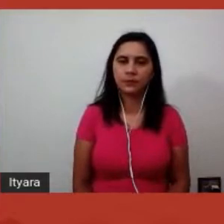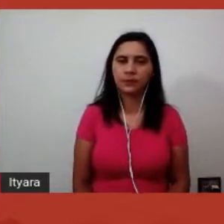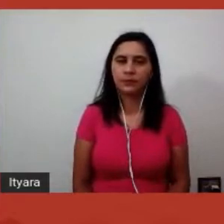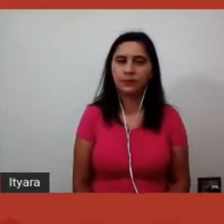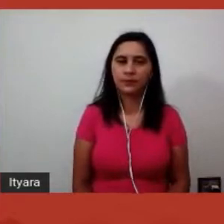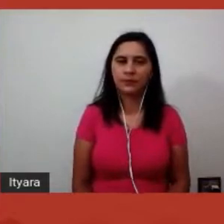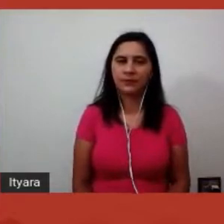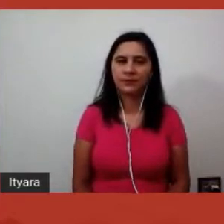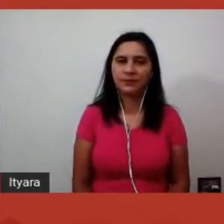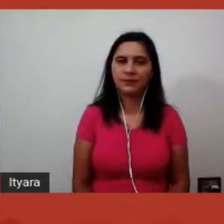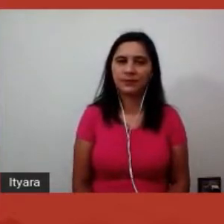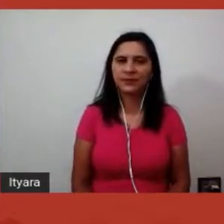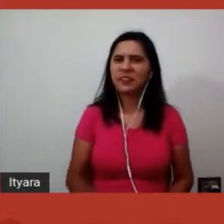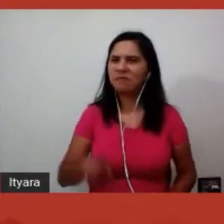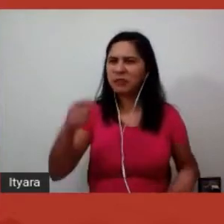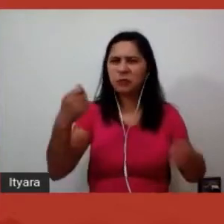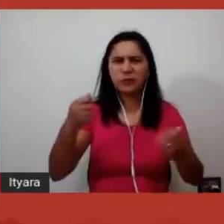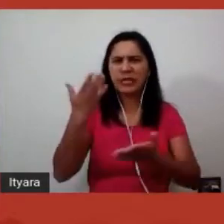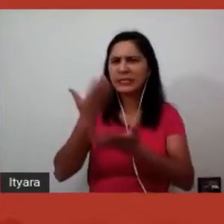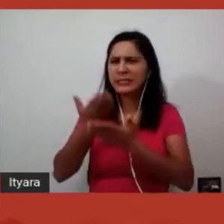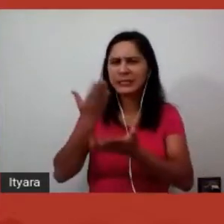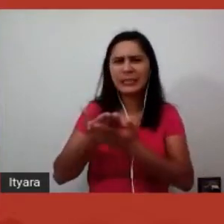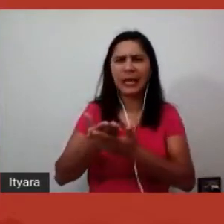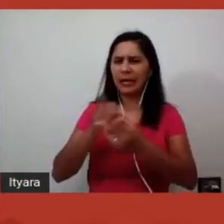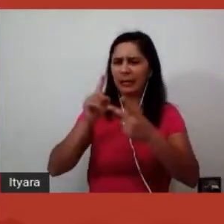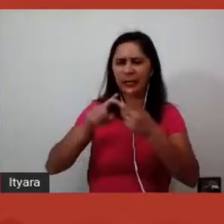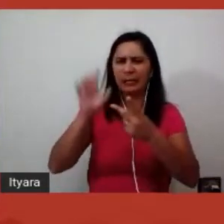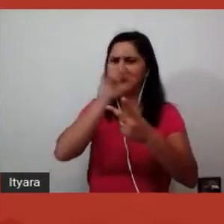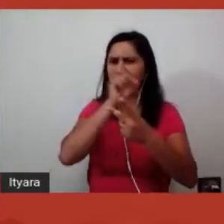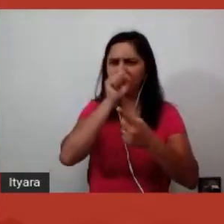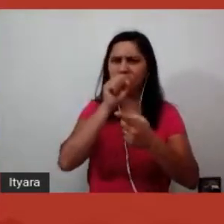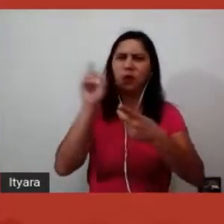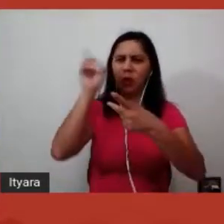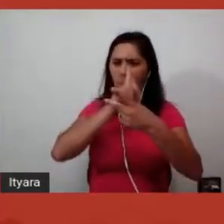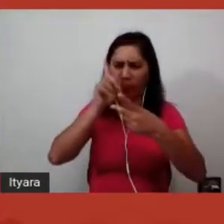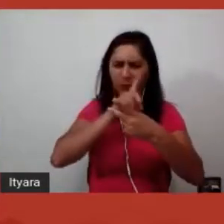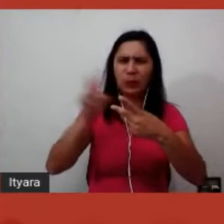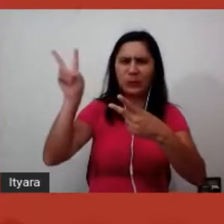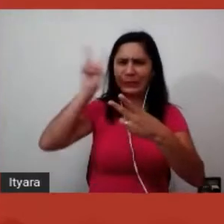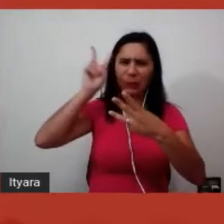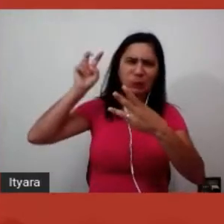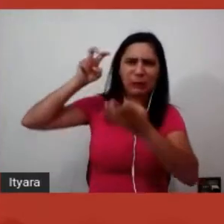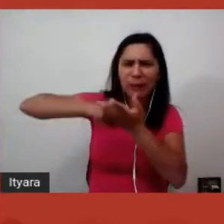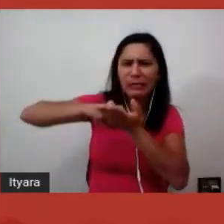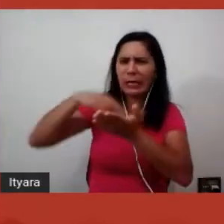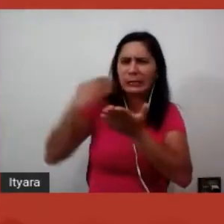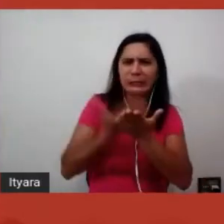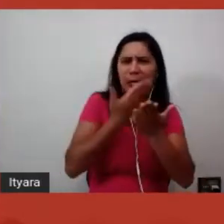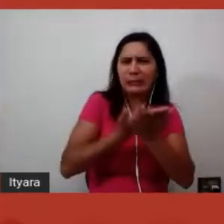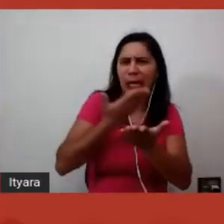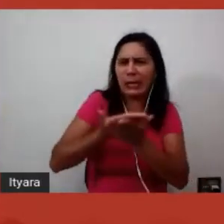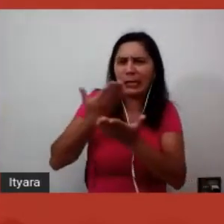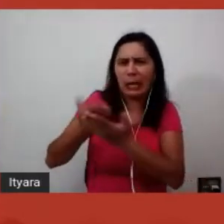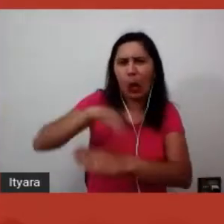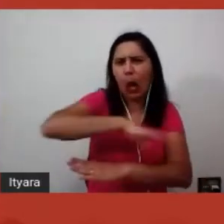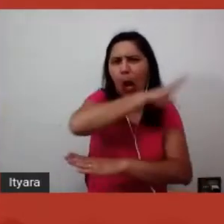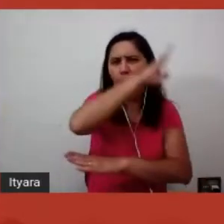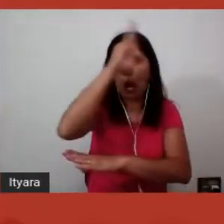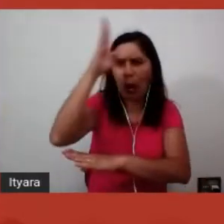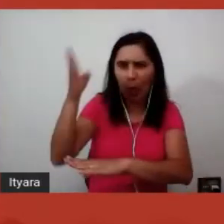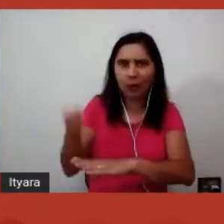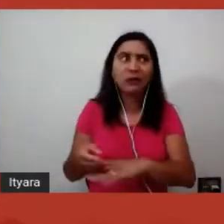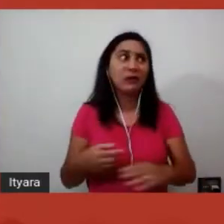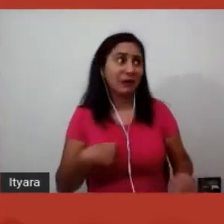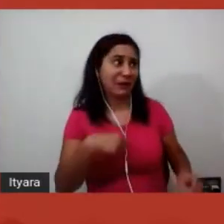Vai ter que estudar sábado, domingo, segunda de manhã. Eu estava pensando isso, Flávio, porque nós vamos ter que